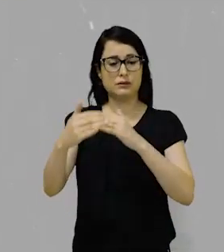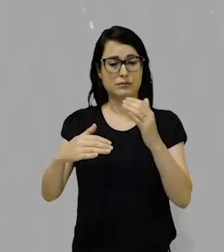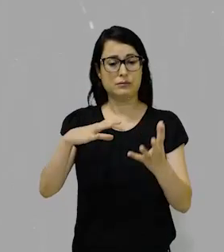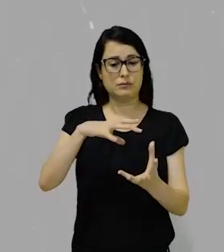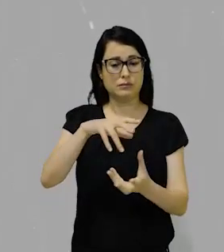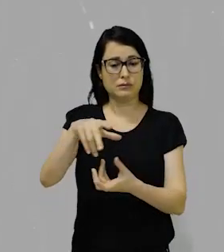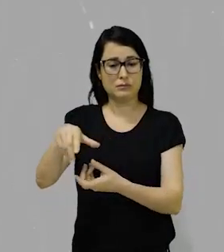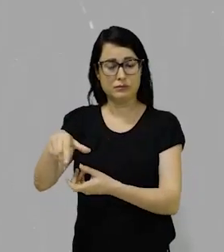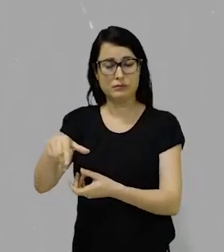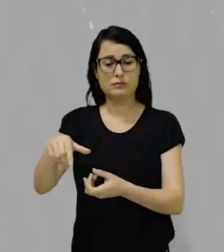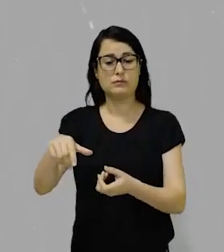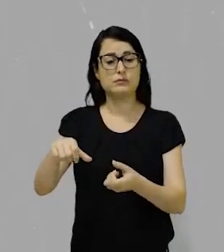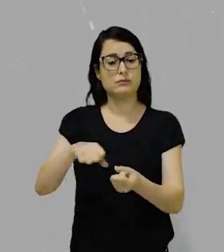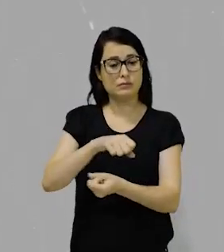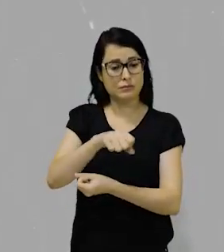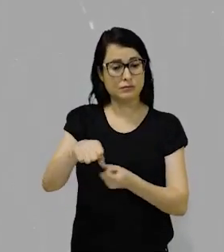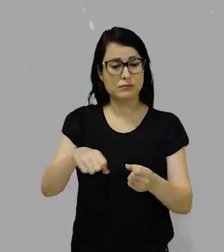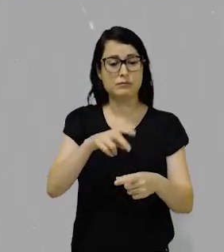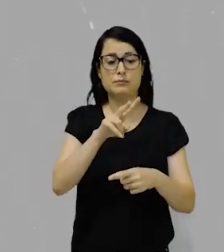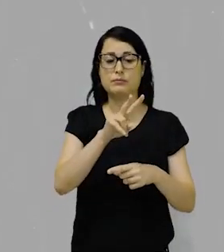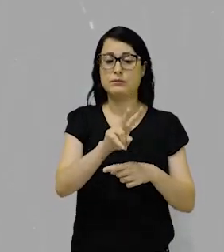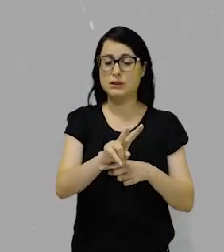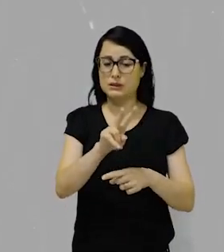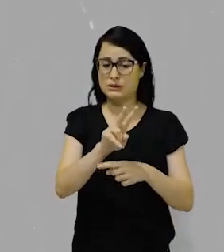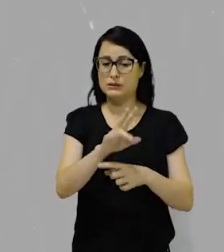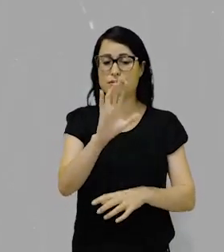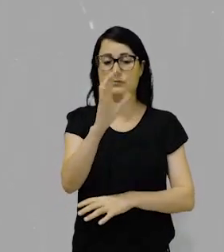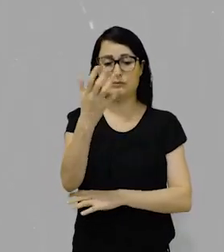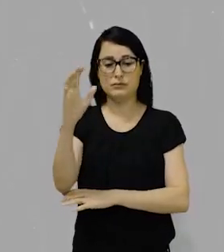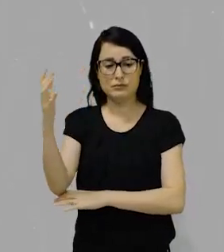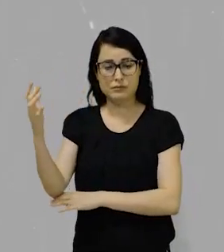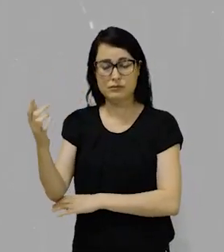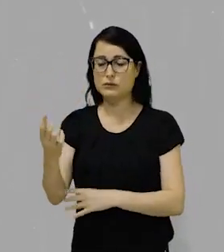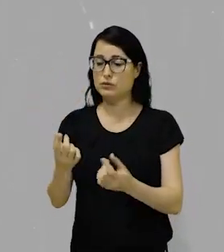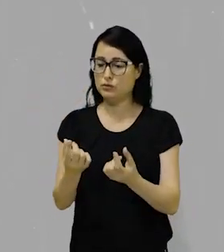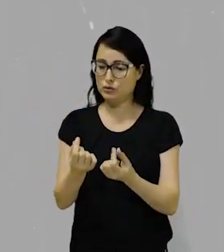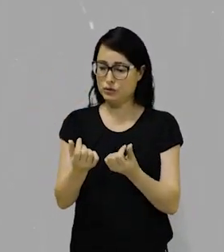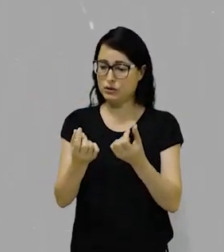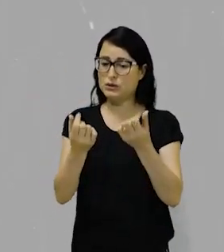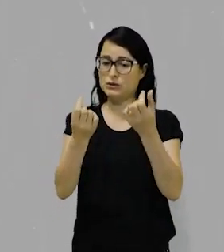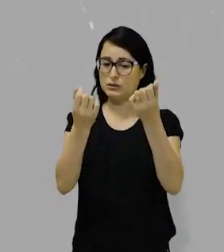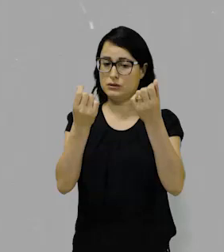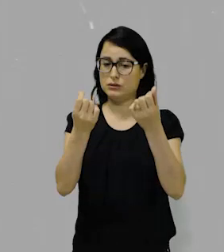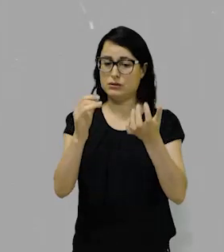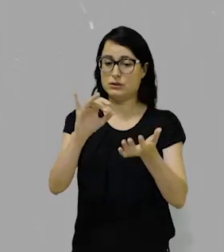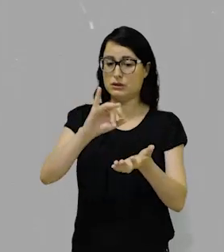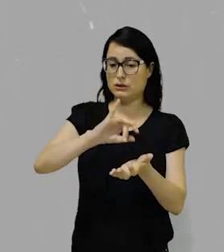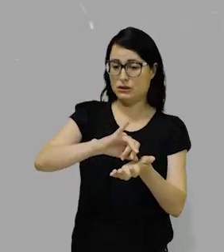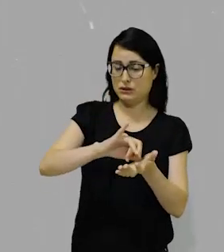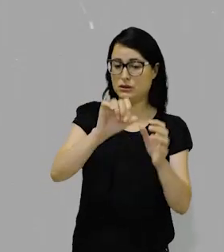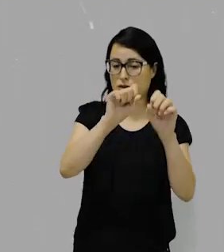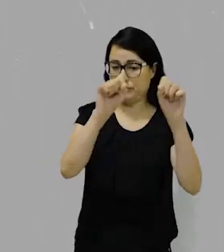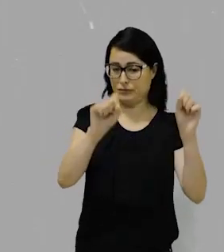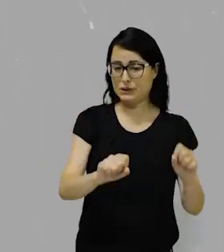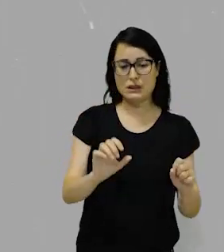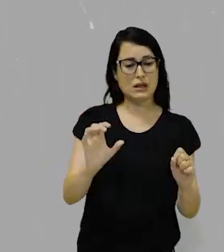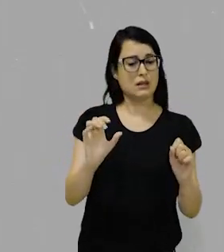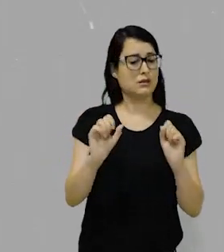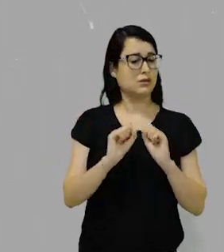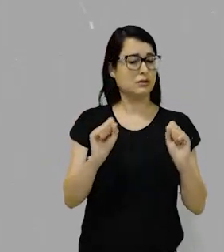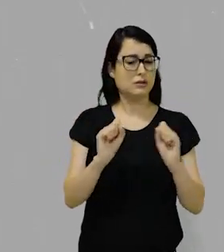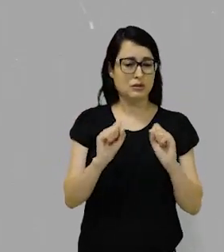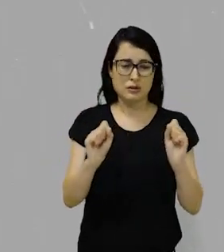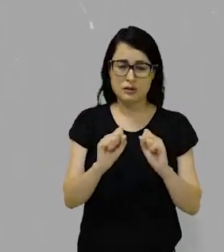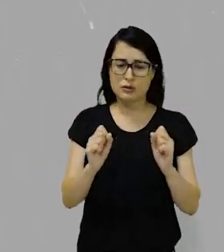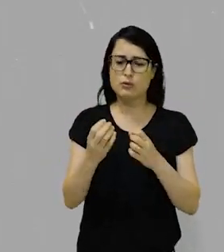buscar preservar o meio ambiente, ele também abre novas margens de lucro. E o sistema capitalista adora isso, né? Como